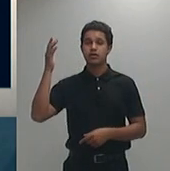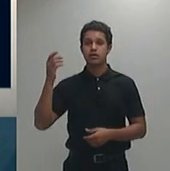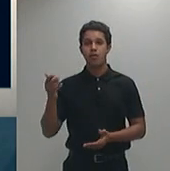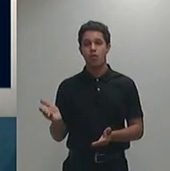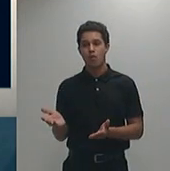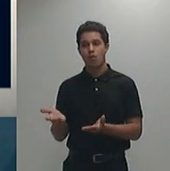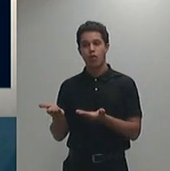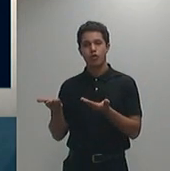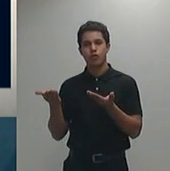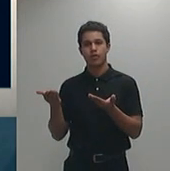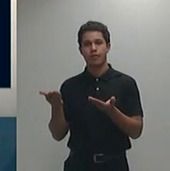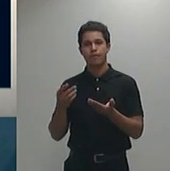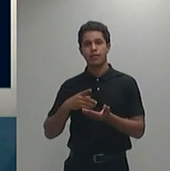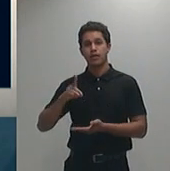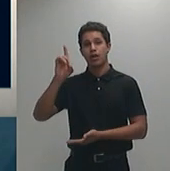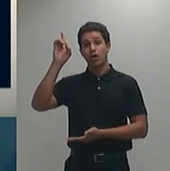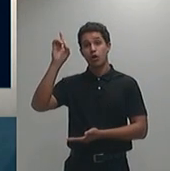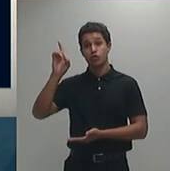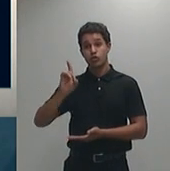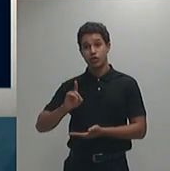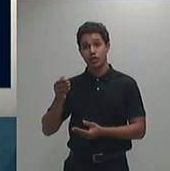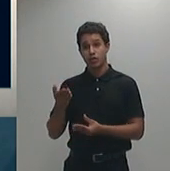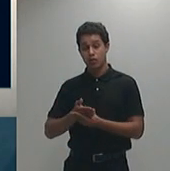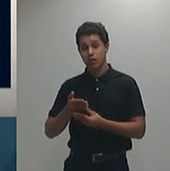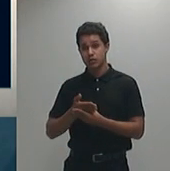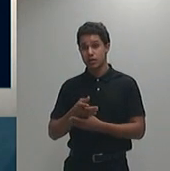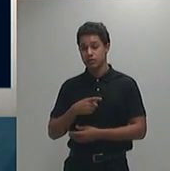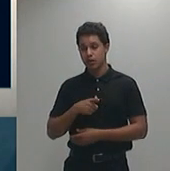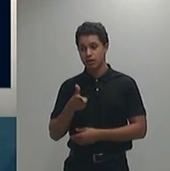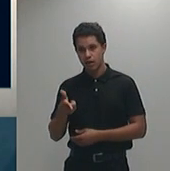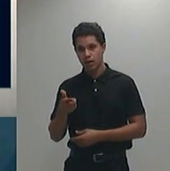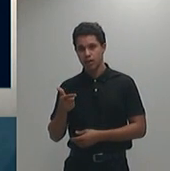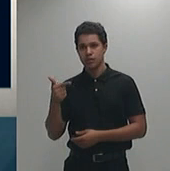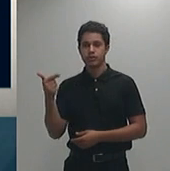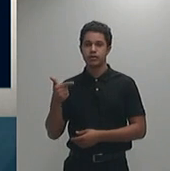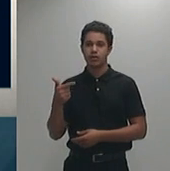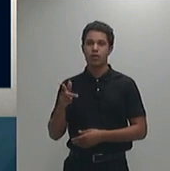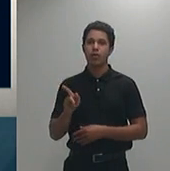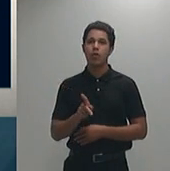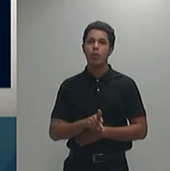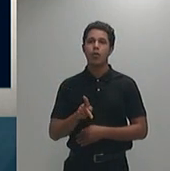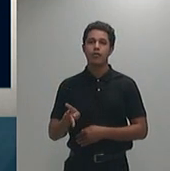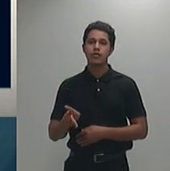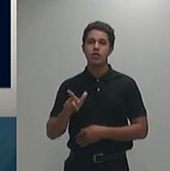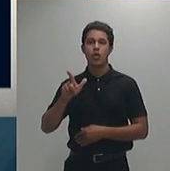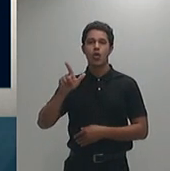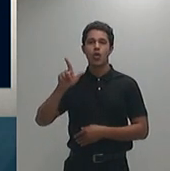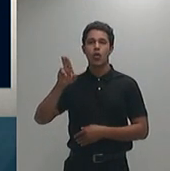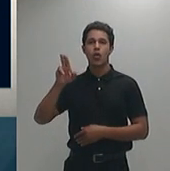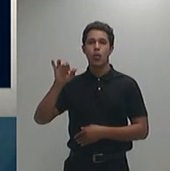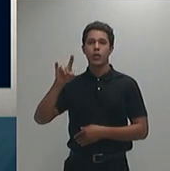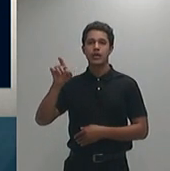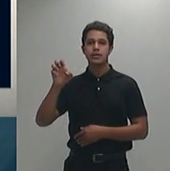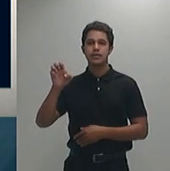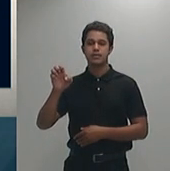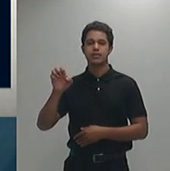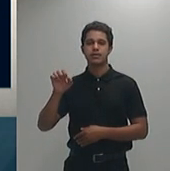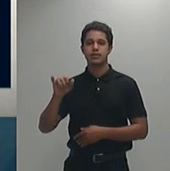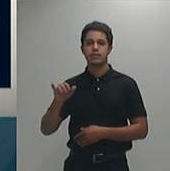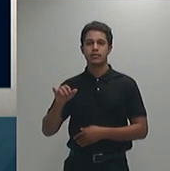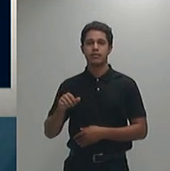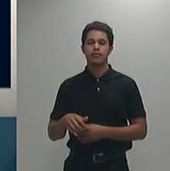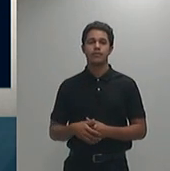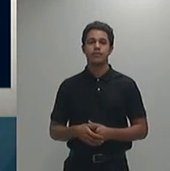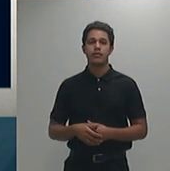é o direito do processo que assim se impõe segundo o Professor Luiz Guilherme Marinoni E ainda